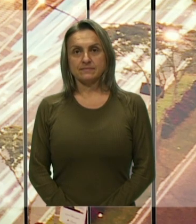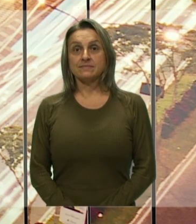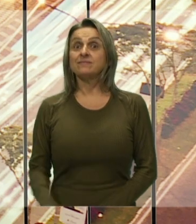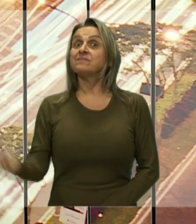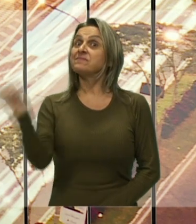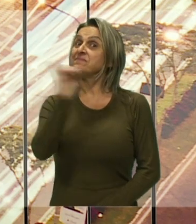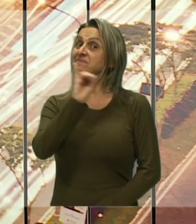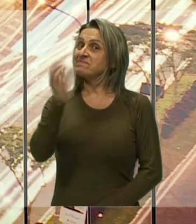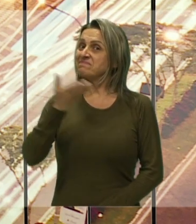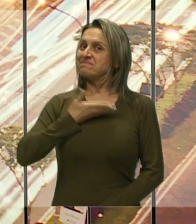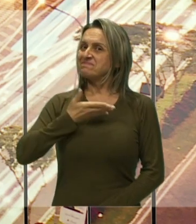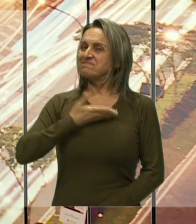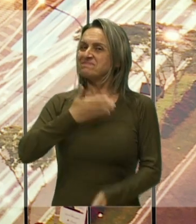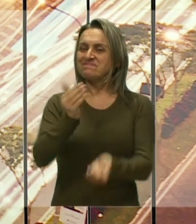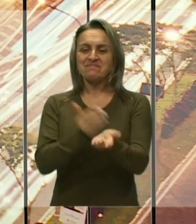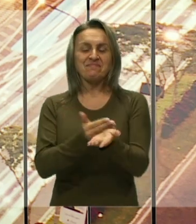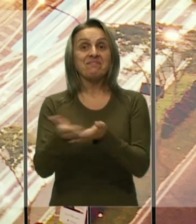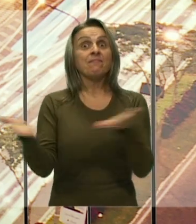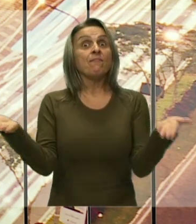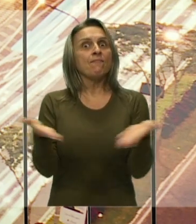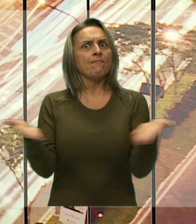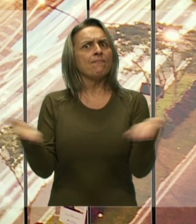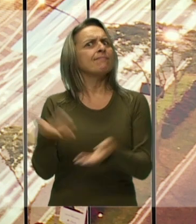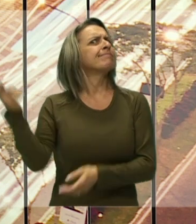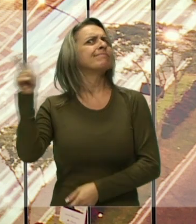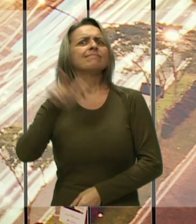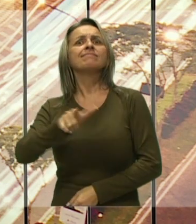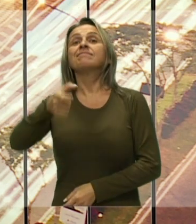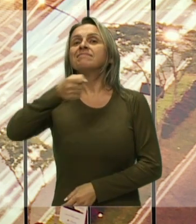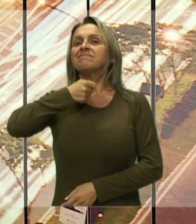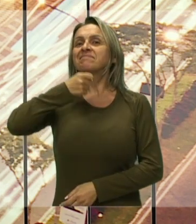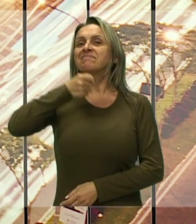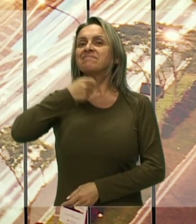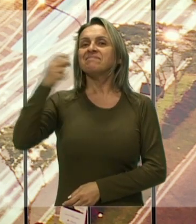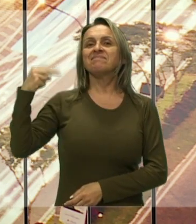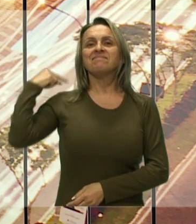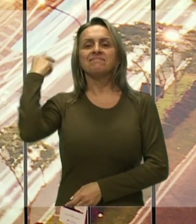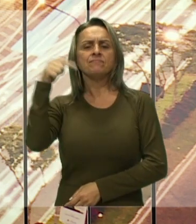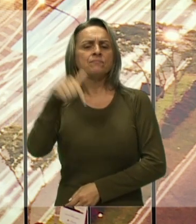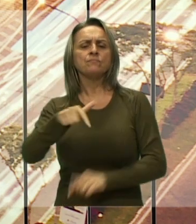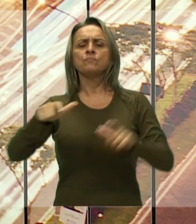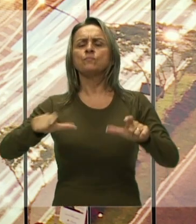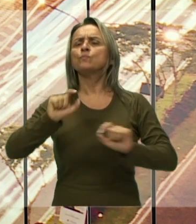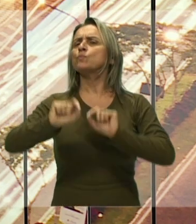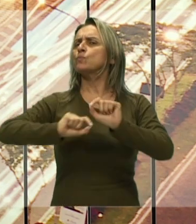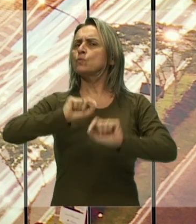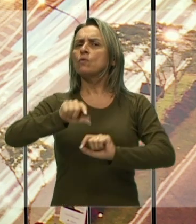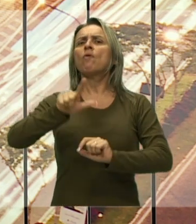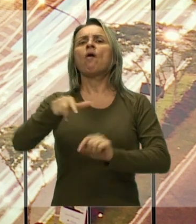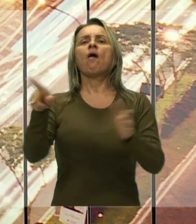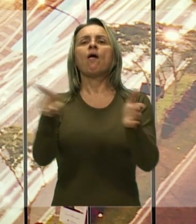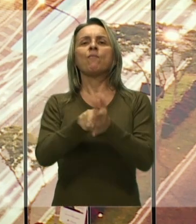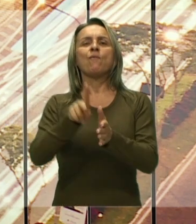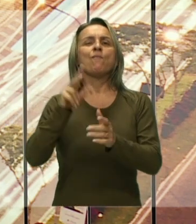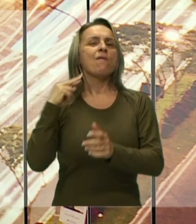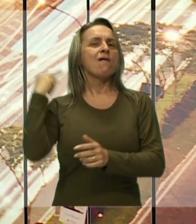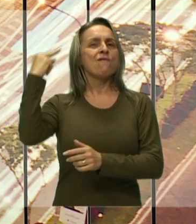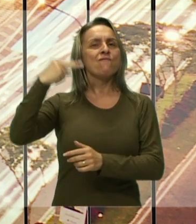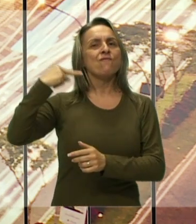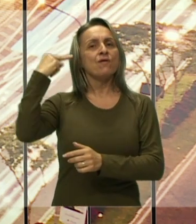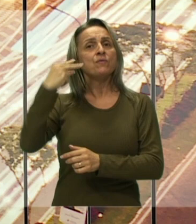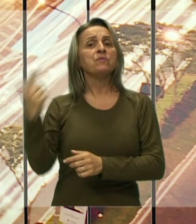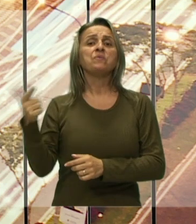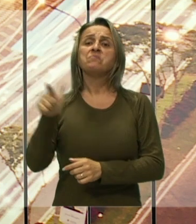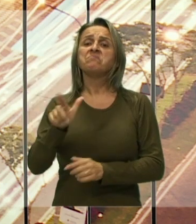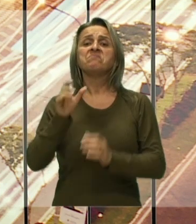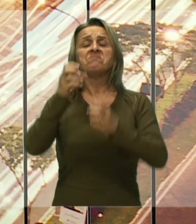Olá, amigos. Começa agora mais um Fala Vereador. Este espaço destinado aos parlamentares de Itajaí para exporem suas